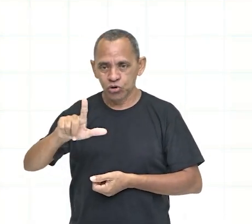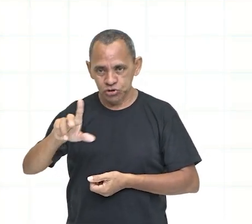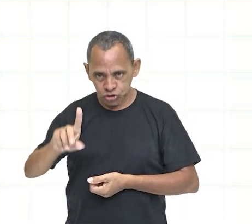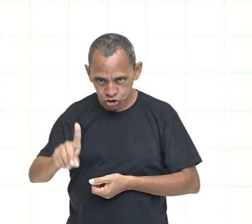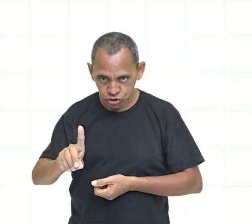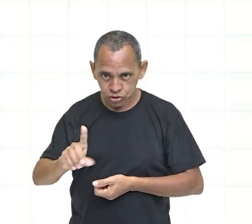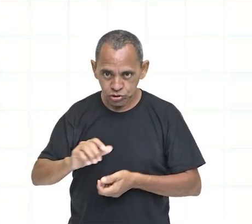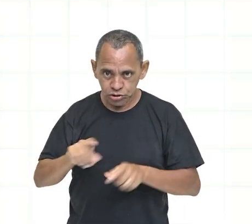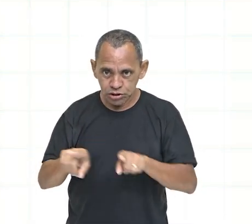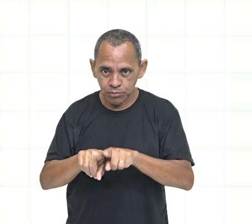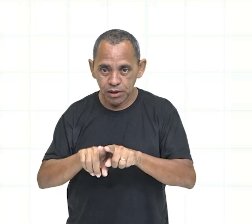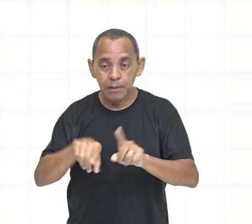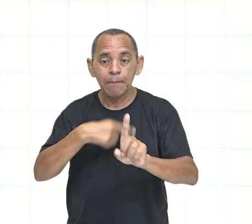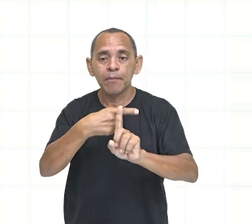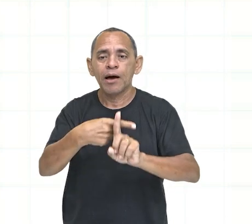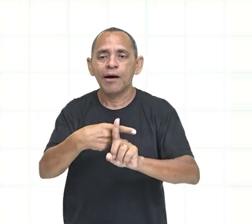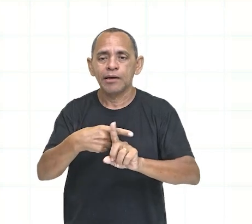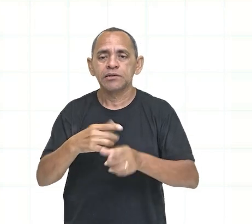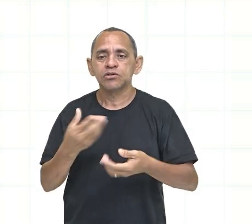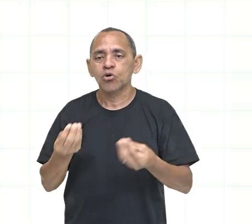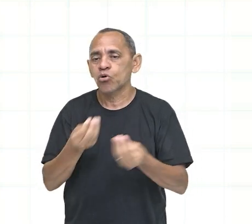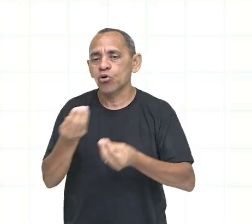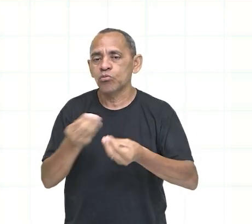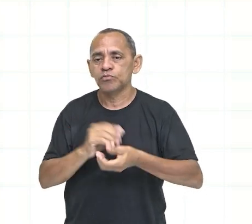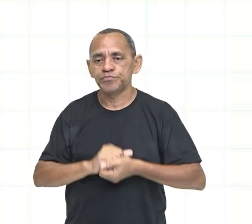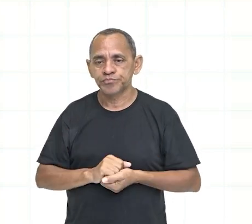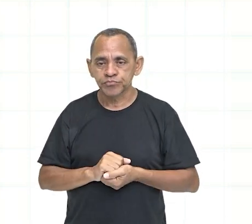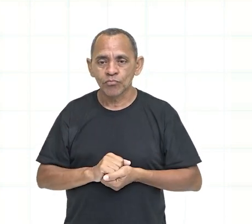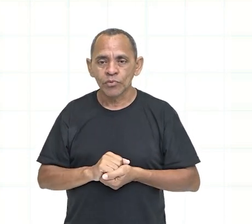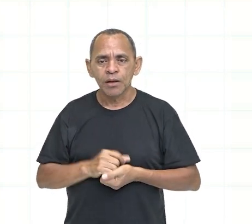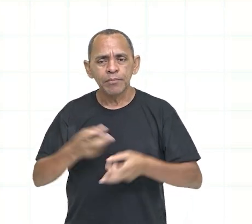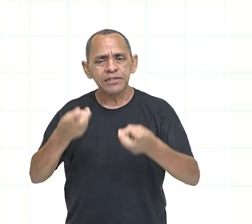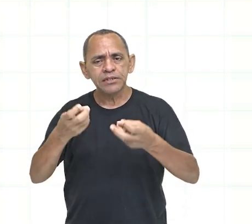If mais simple past mais modal verb